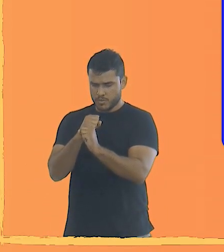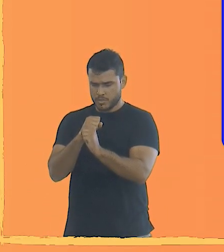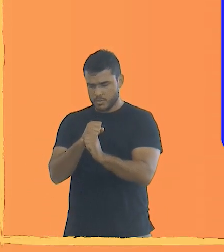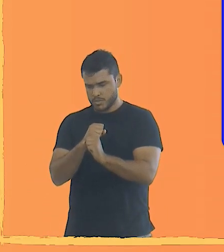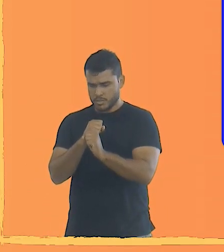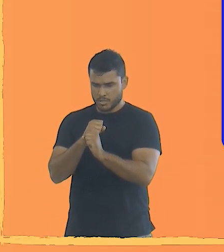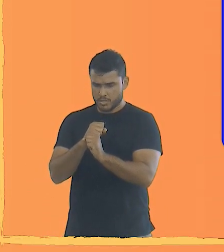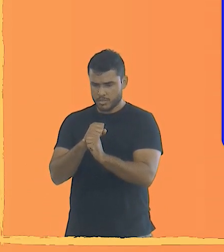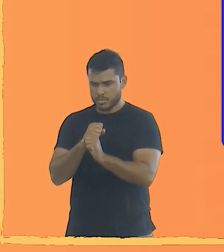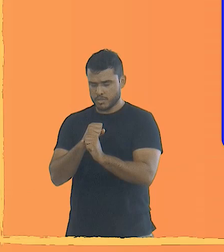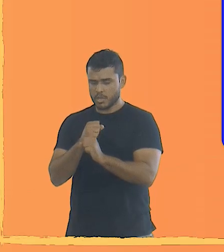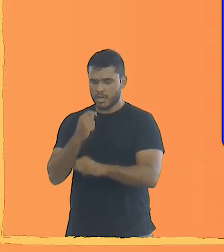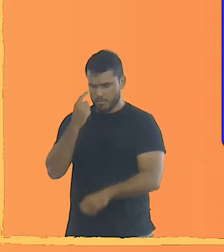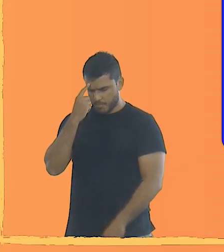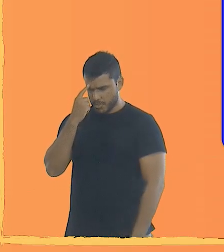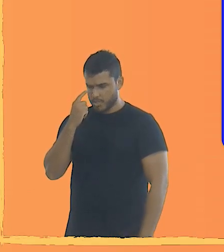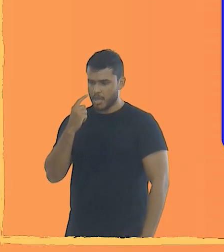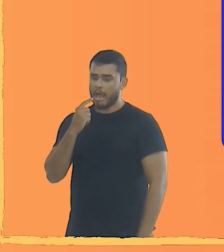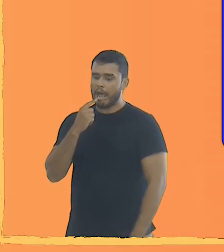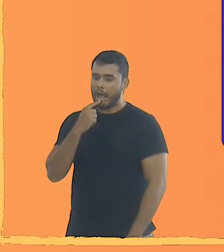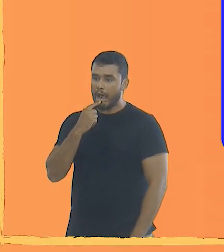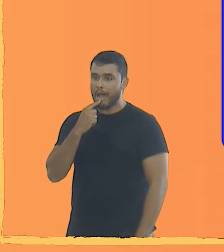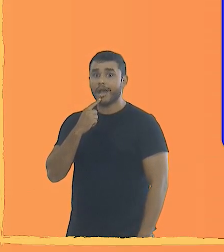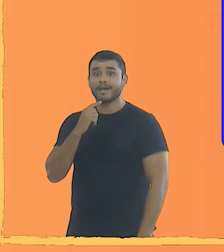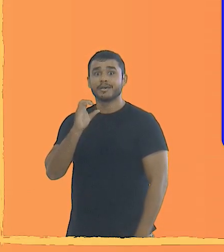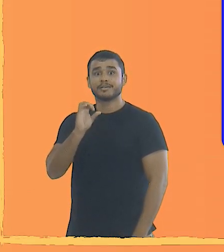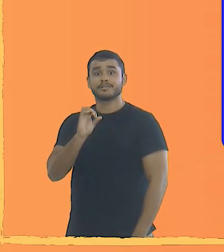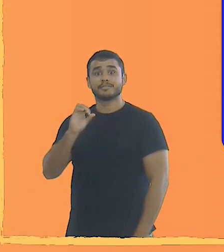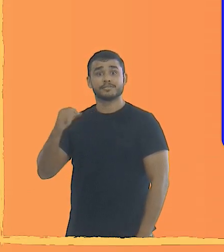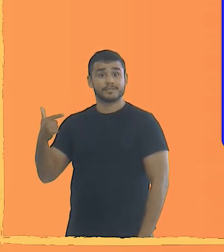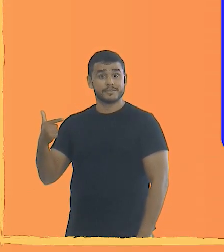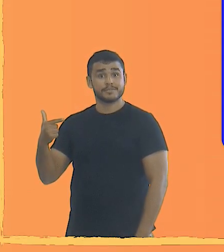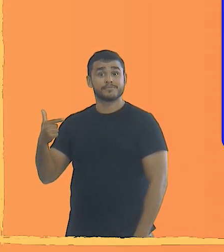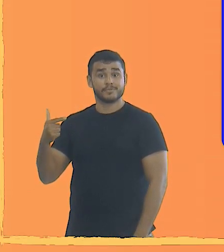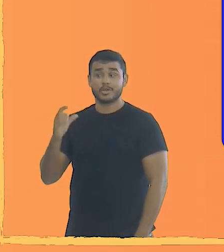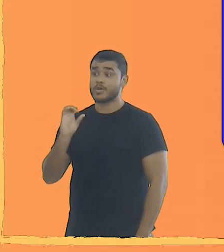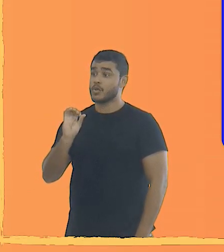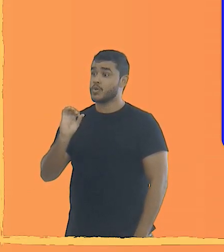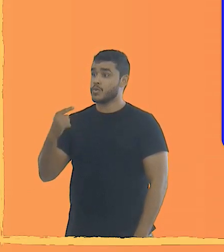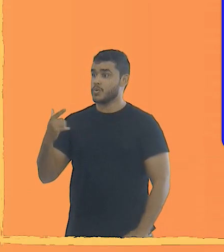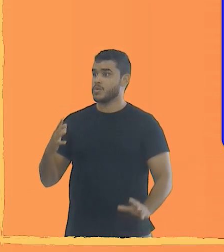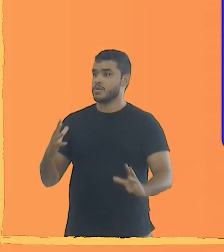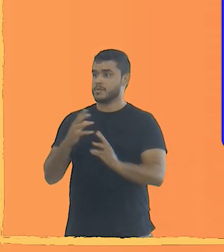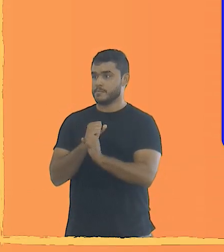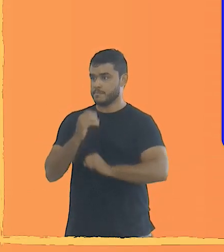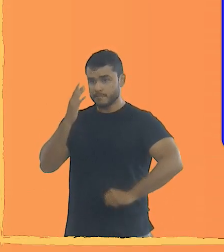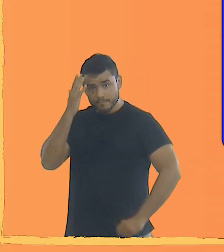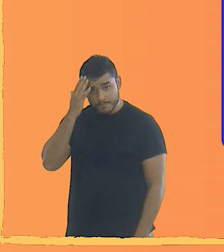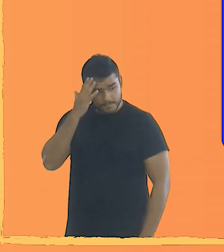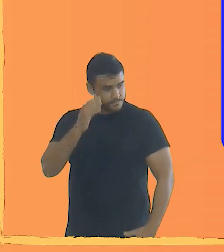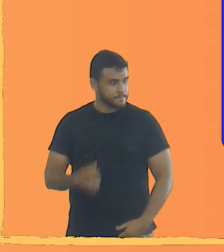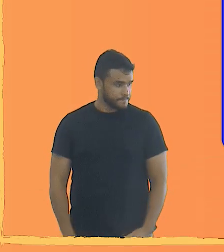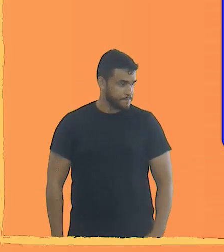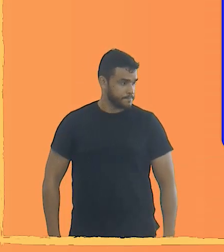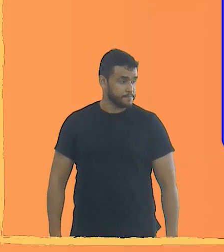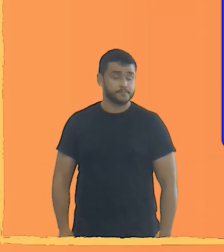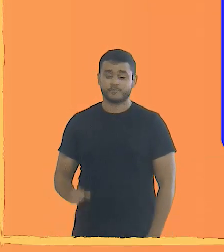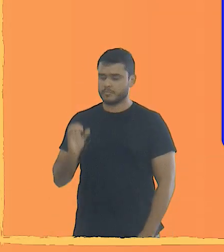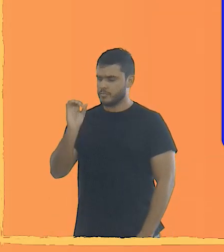mais 26, 52. Mais 10 dá 62. Então agora eu